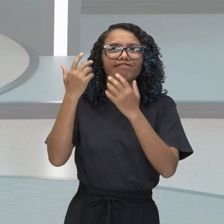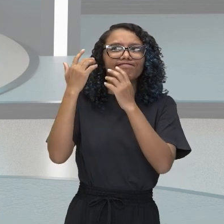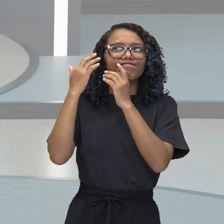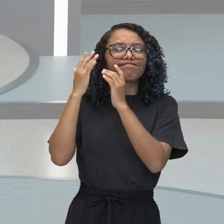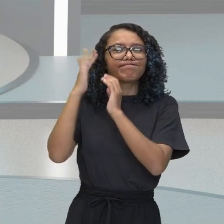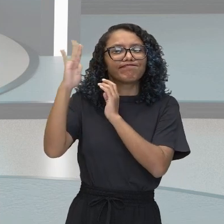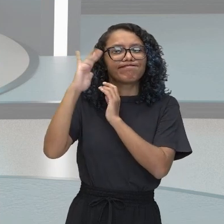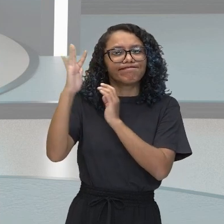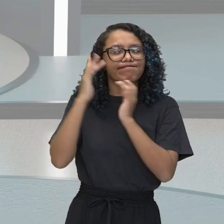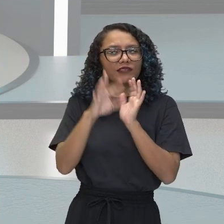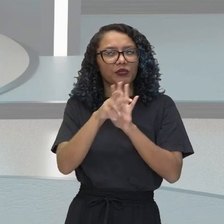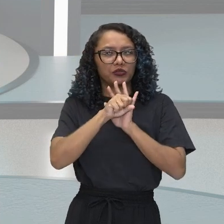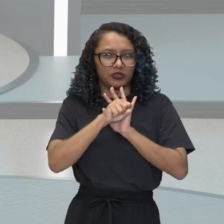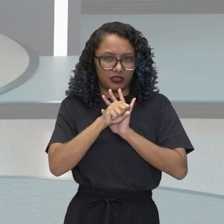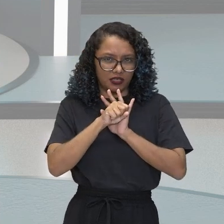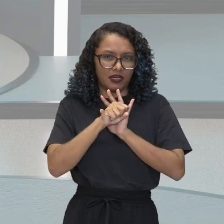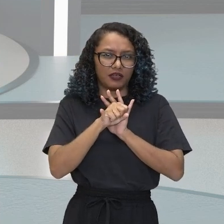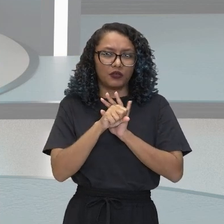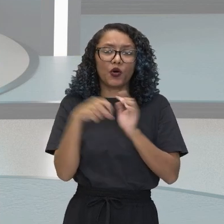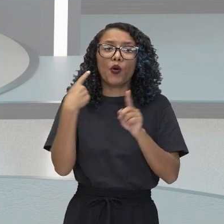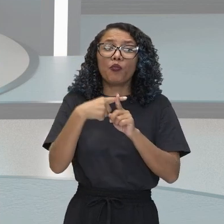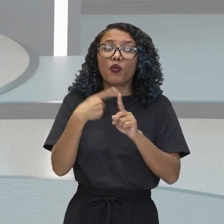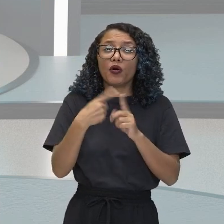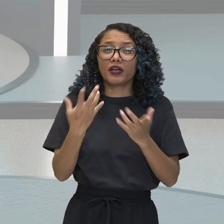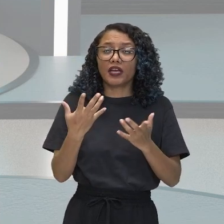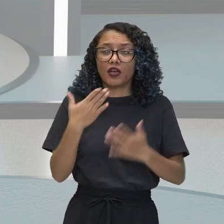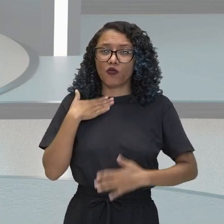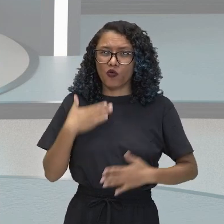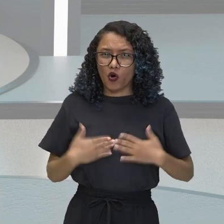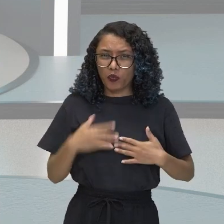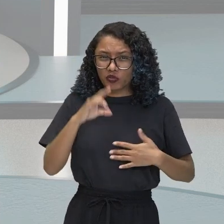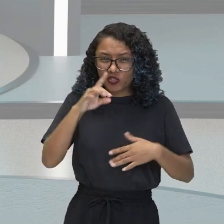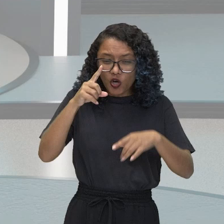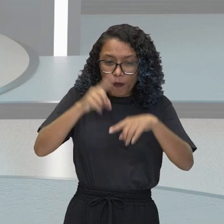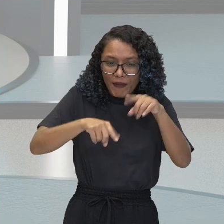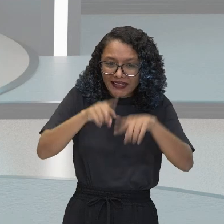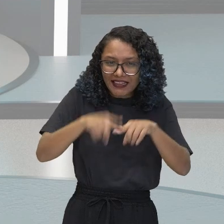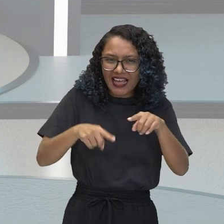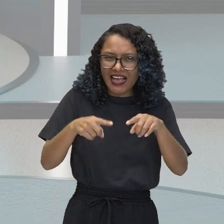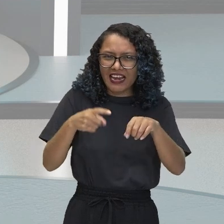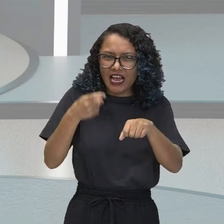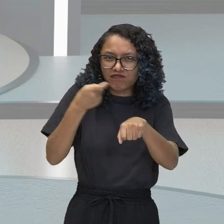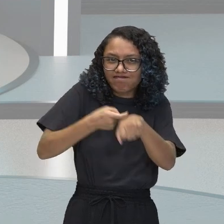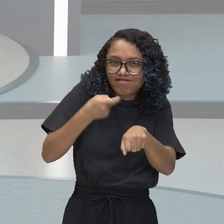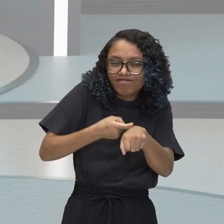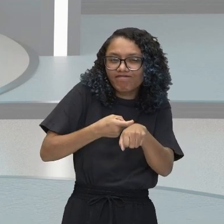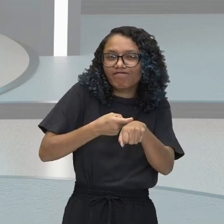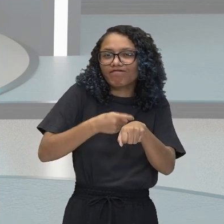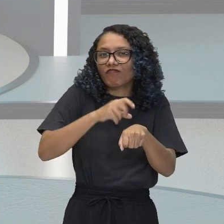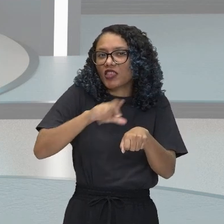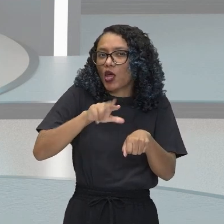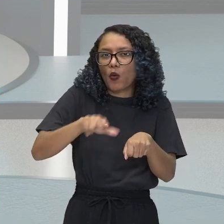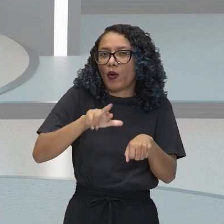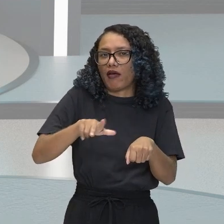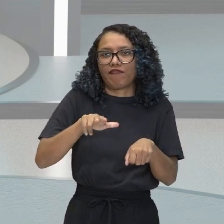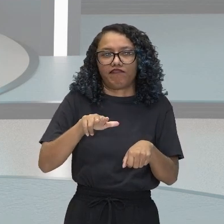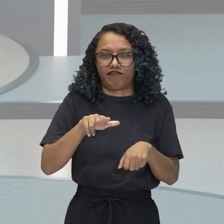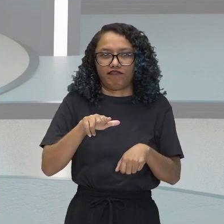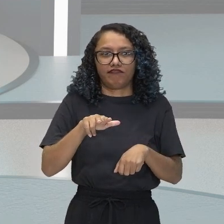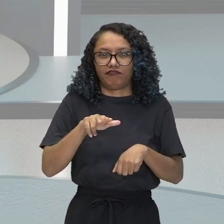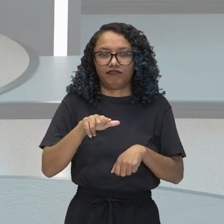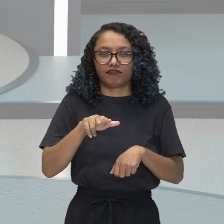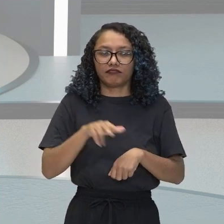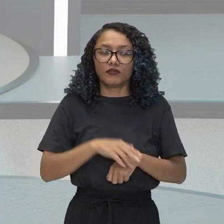esse corpo não é apenas a carne, ou seja, algo somente material